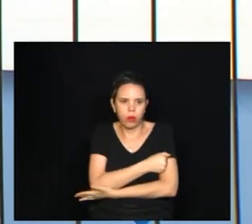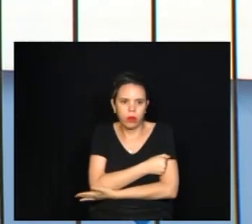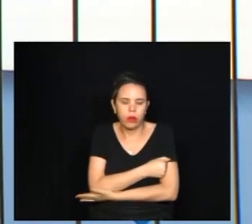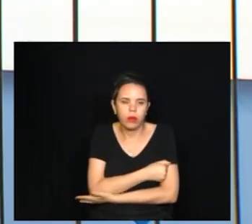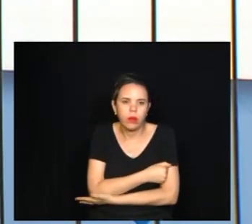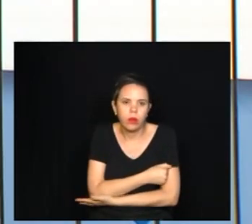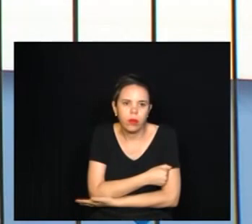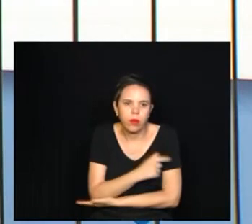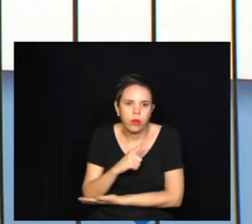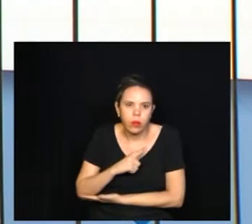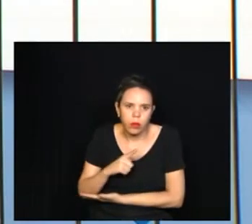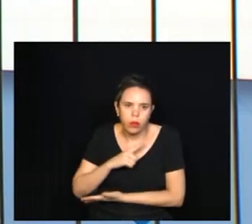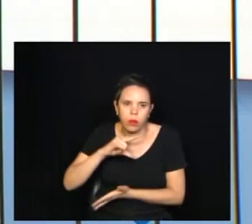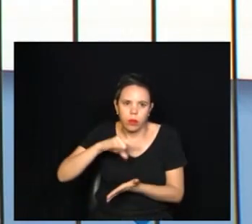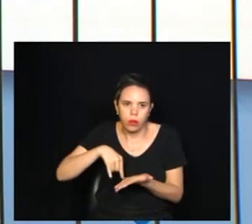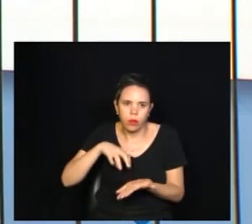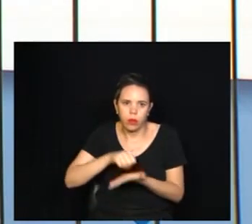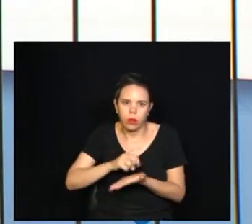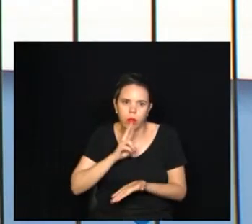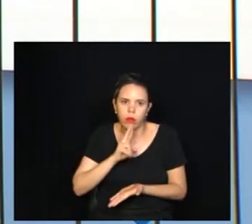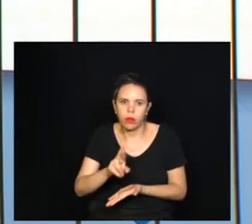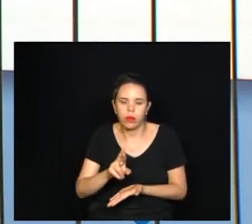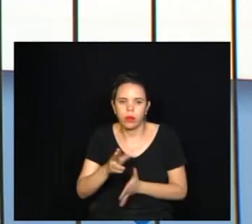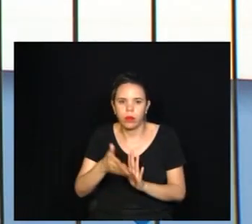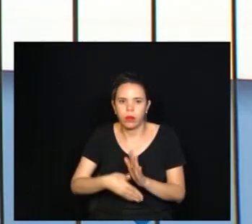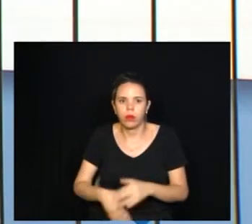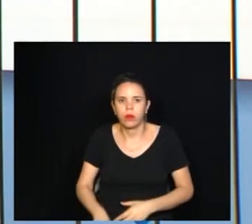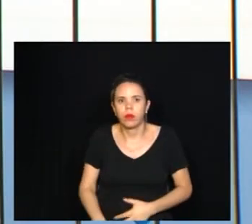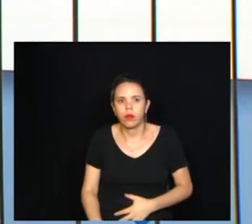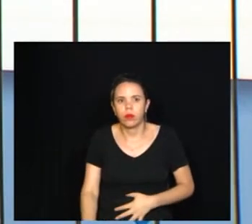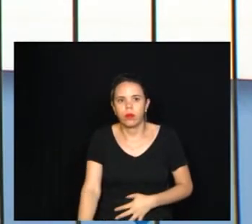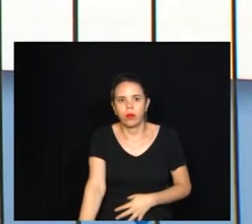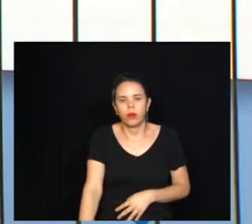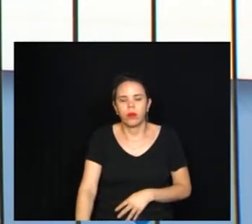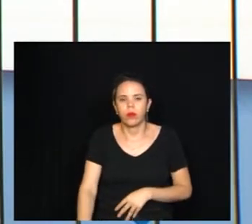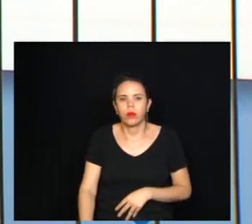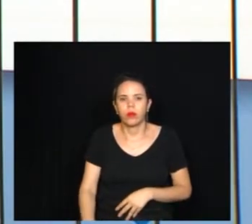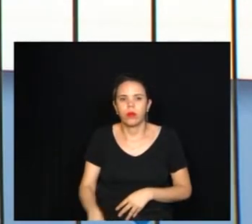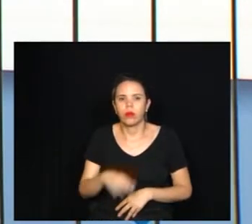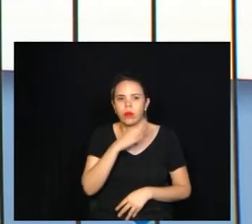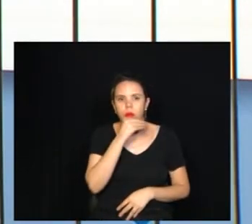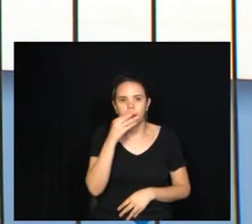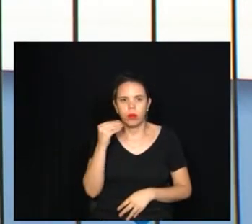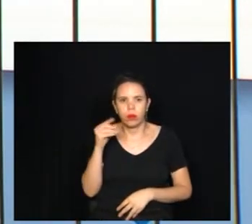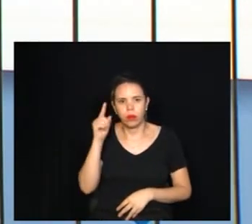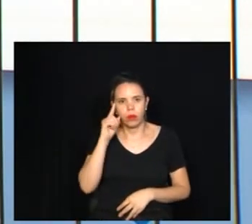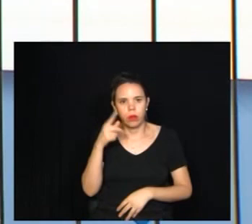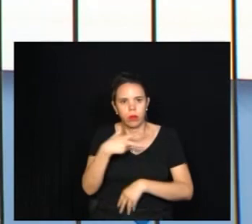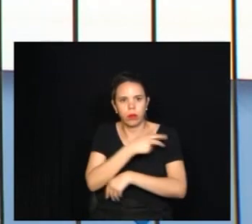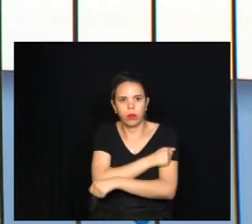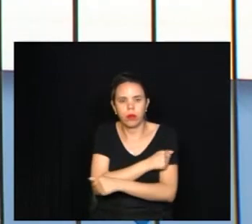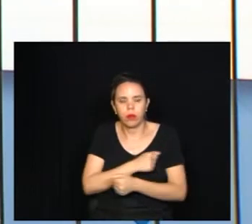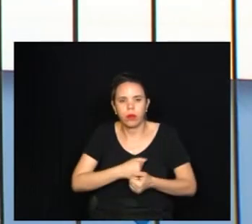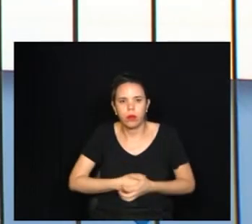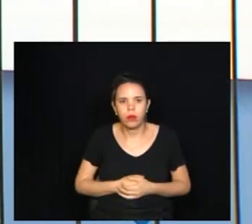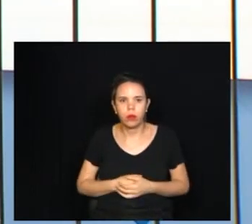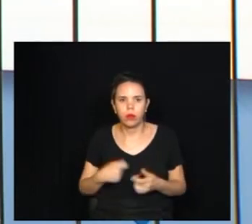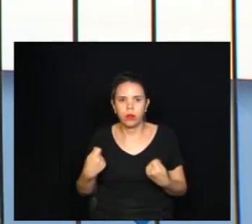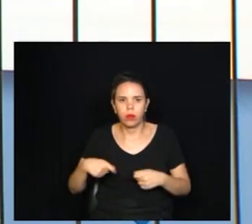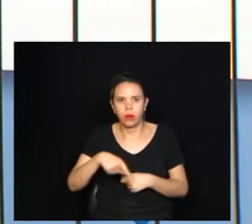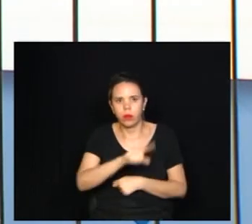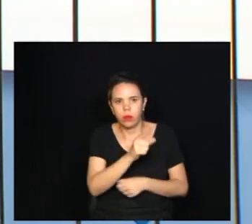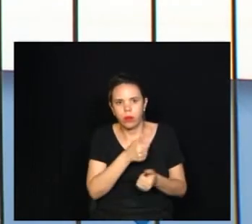vacina.campinas.sp.gov.br. Lá tem esse formulário para contestação. No caso dos adolescentes, no dia da vacinação, deve